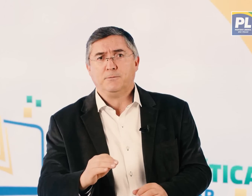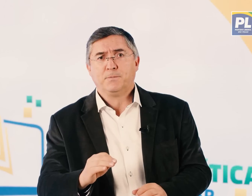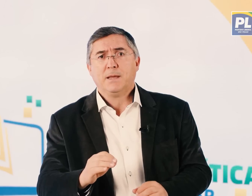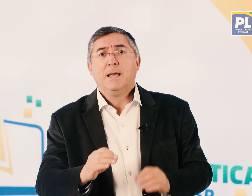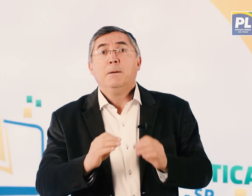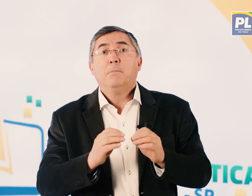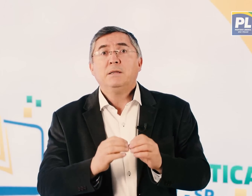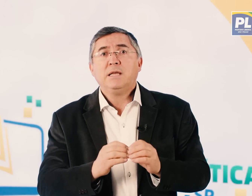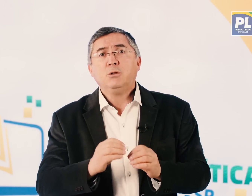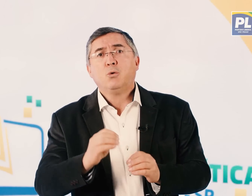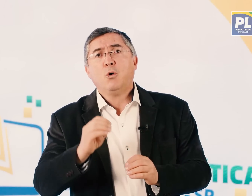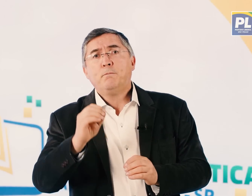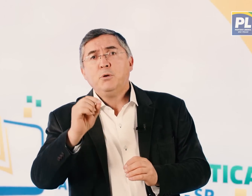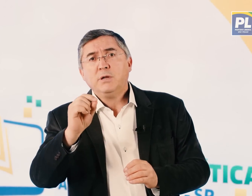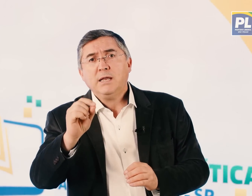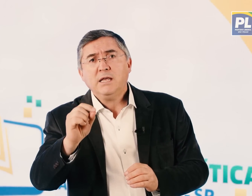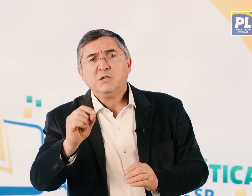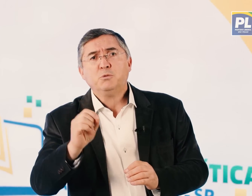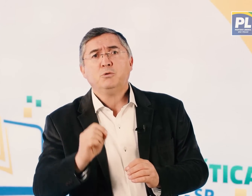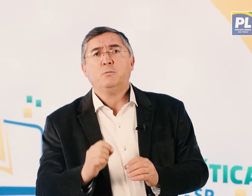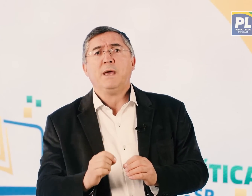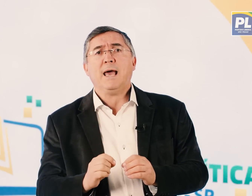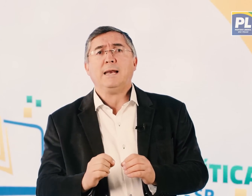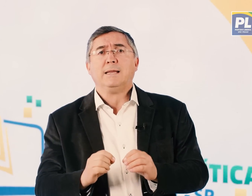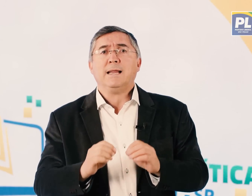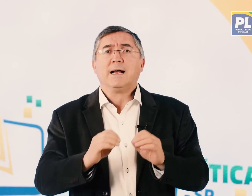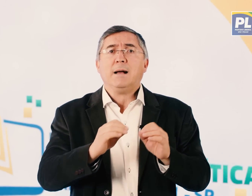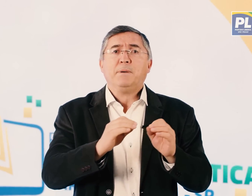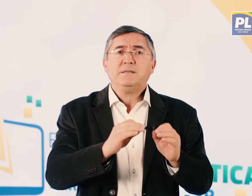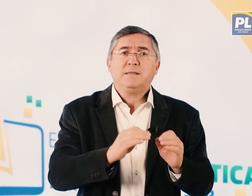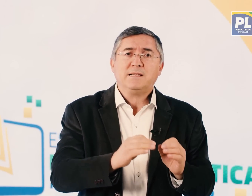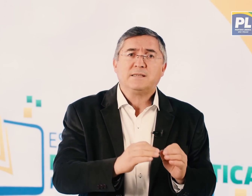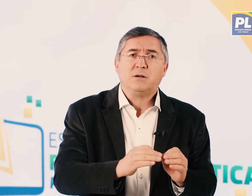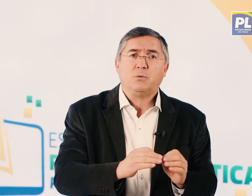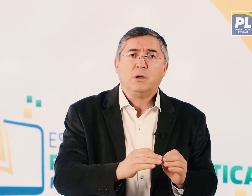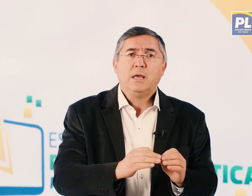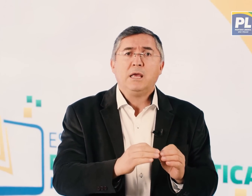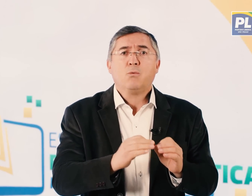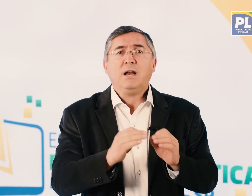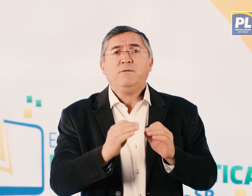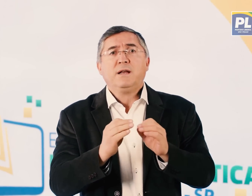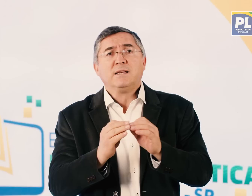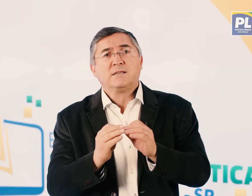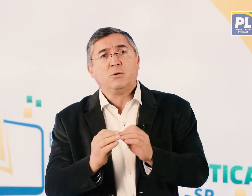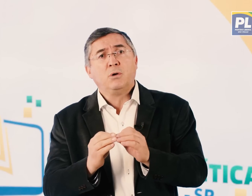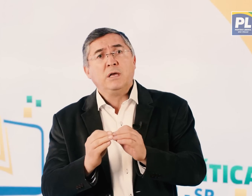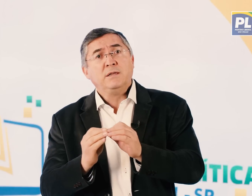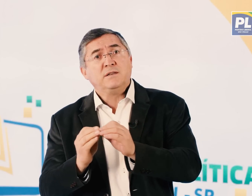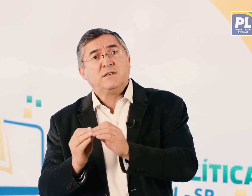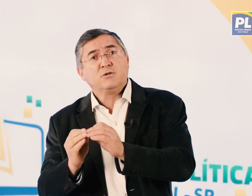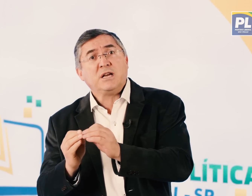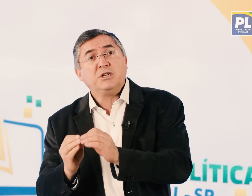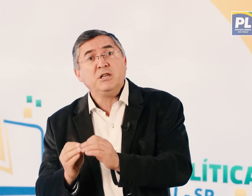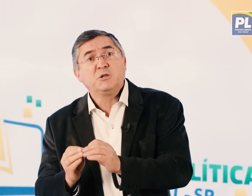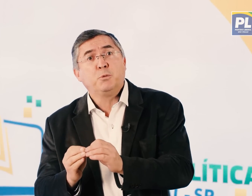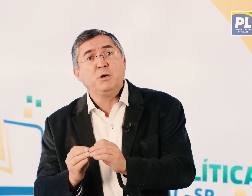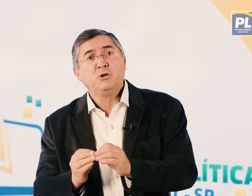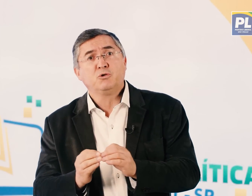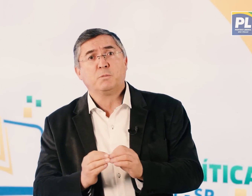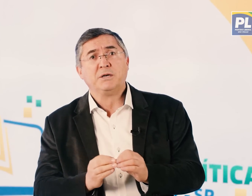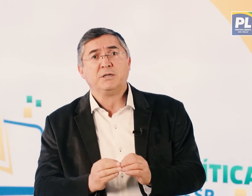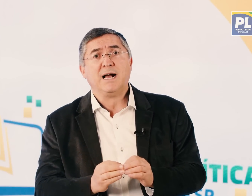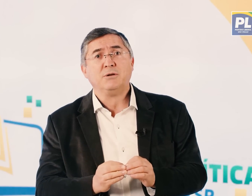deste ano, mantendo o pioneirismo do PL na capacitação e qualificação de seus